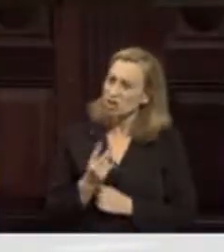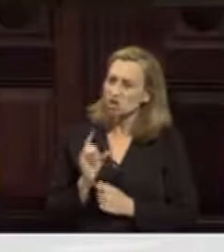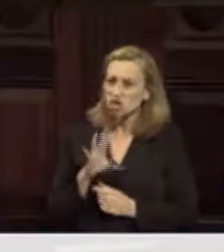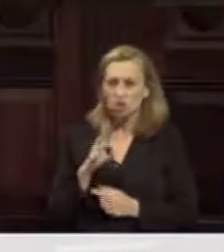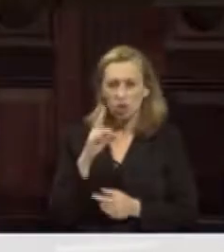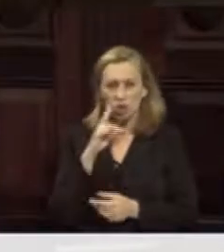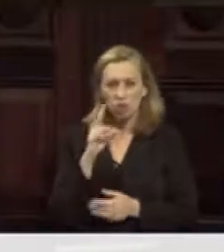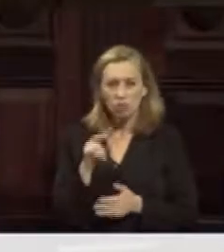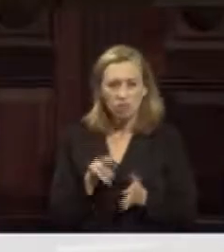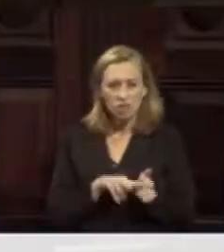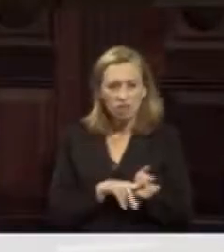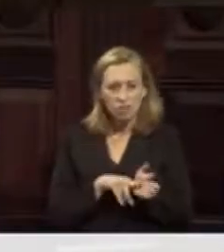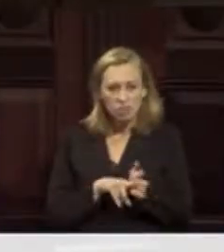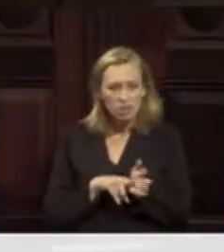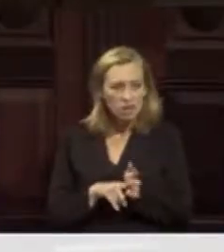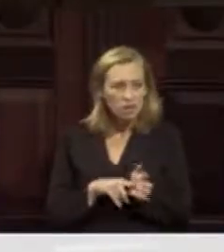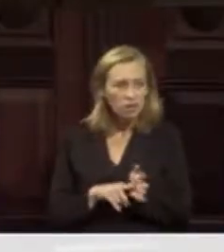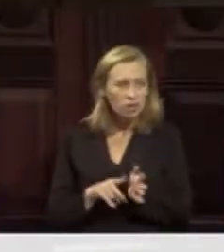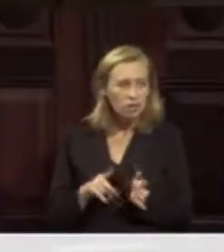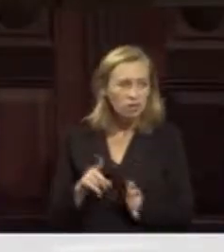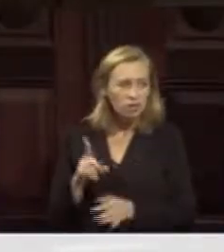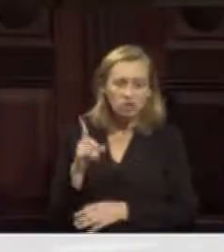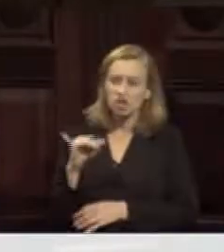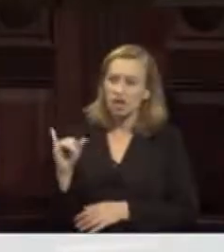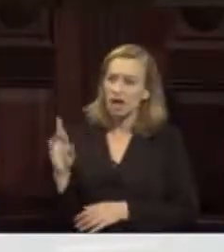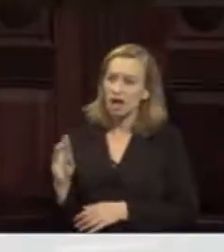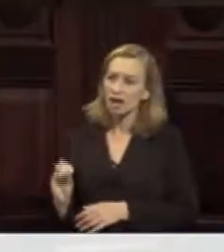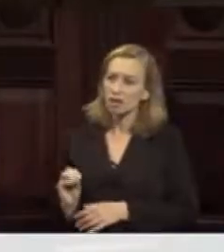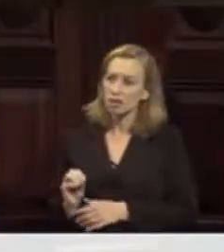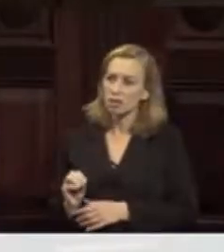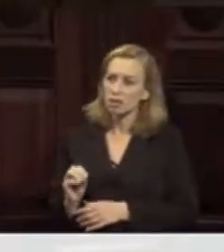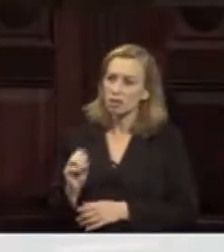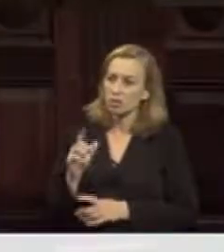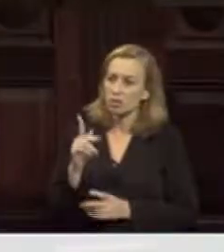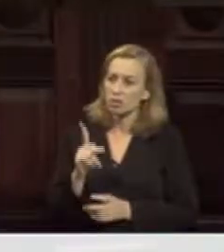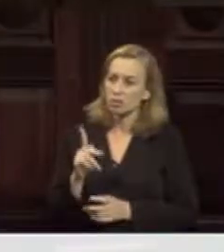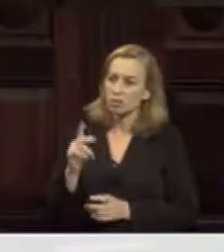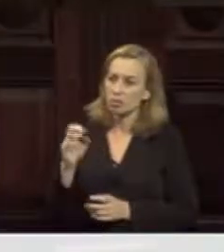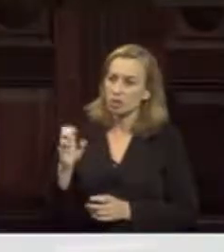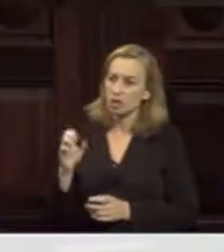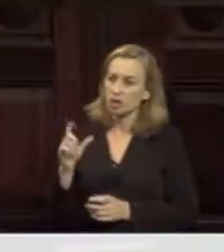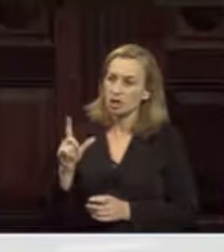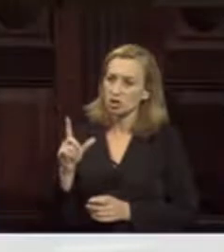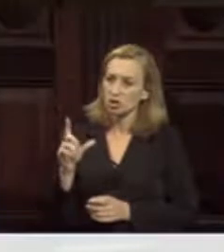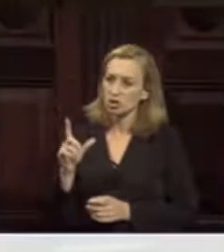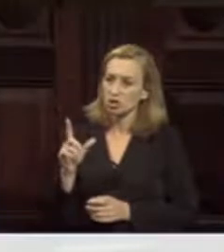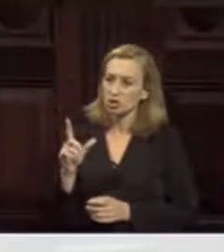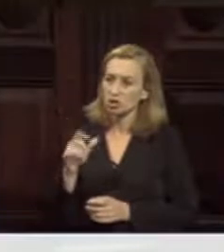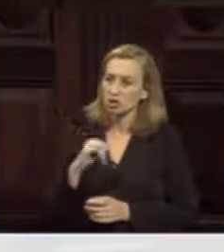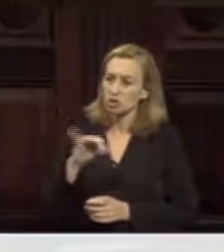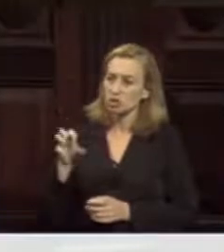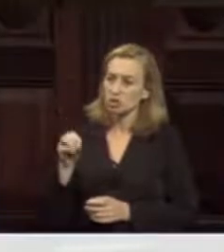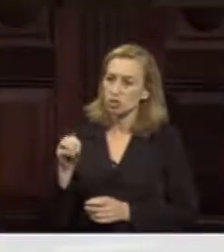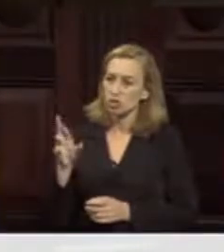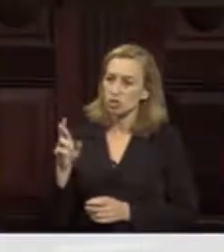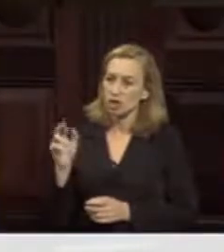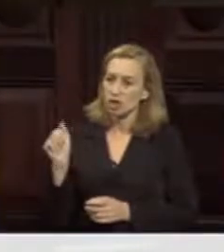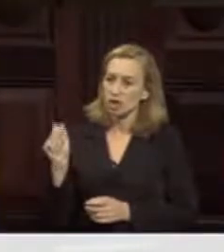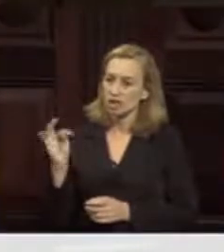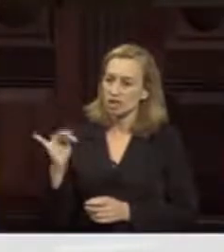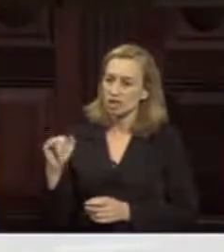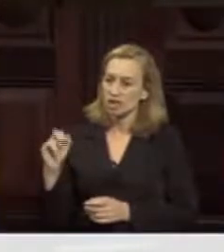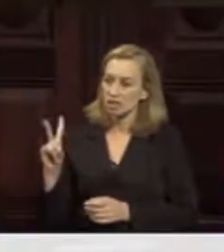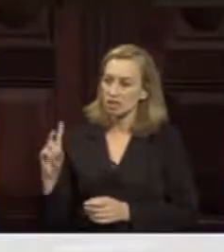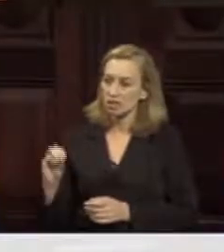do Legislativo, aqueles que me antecederam nos mandatos anteriores, em que eu não figurava nessa